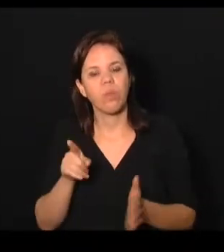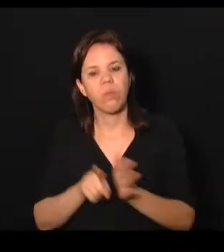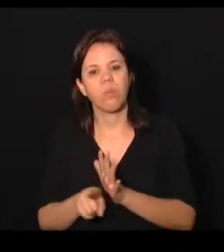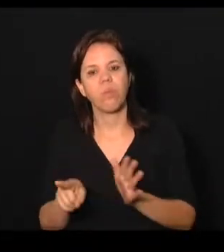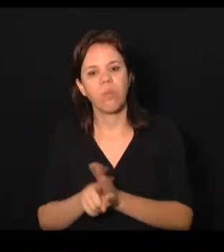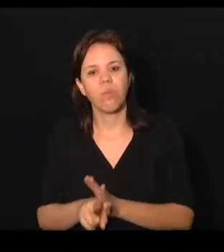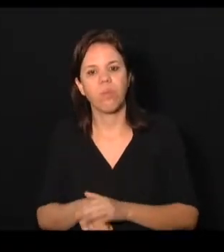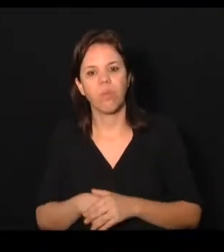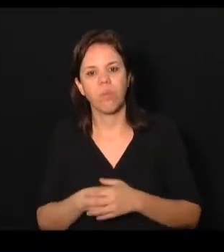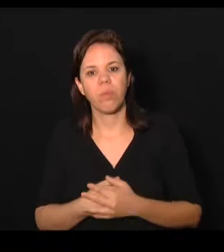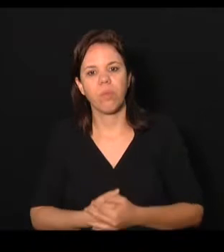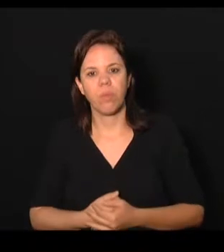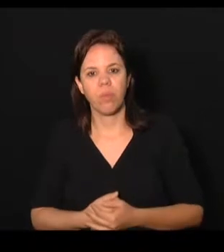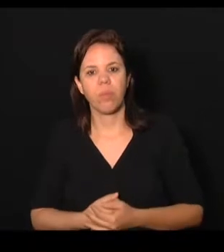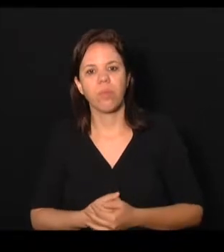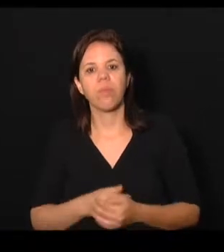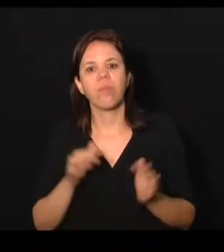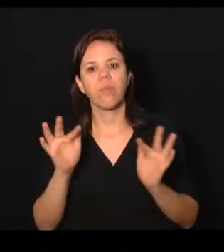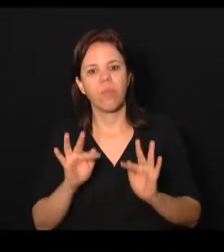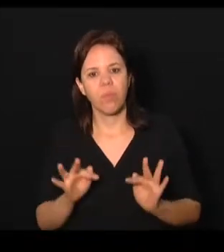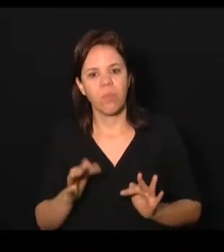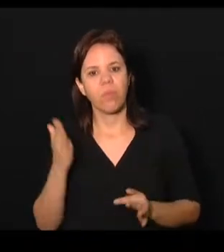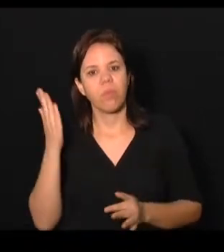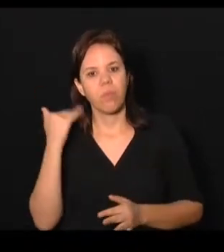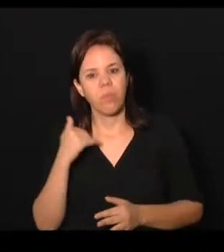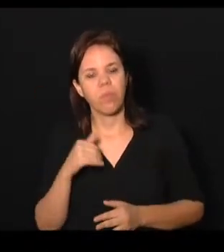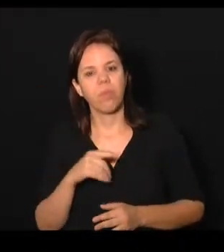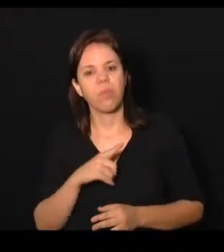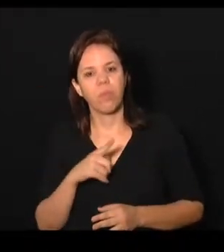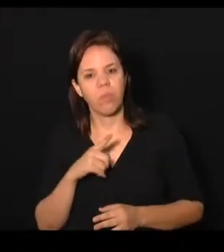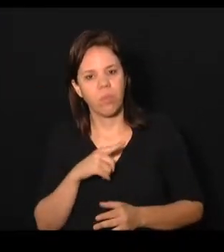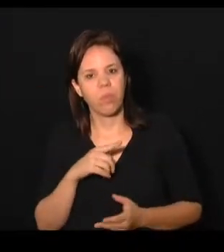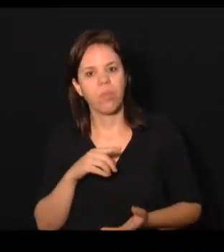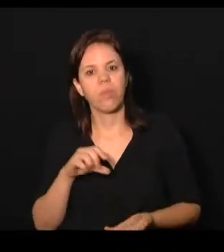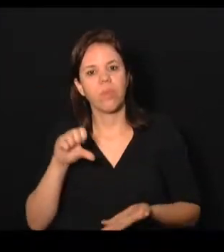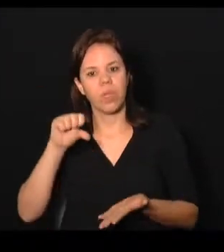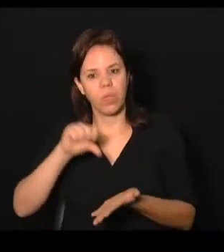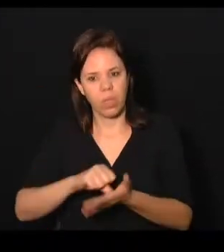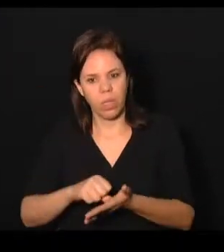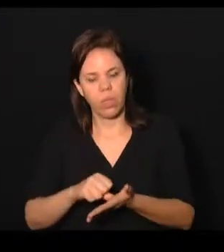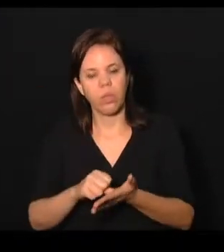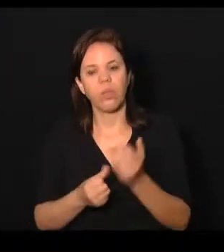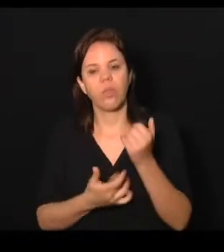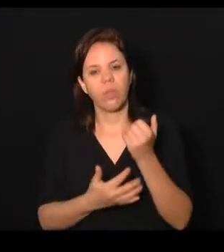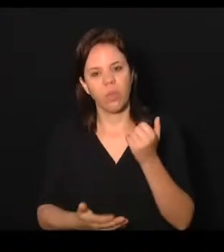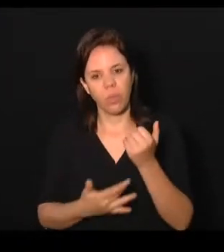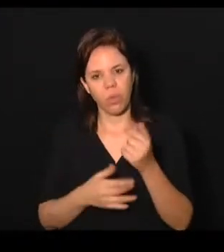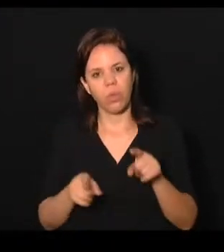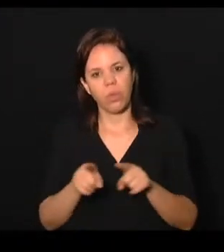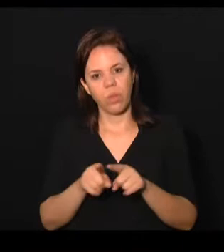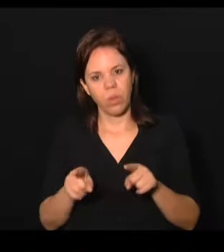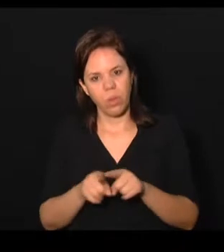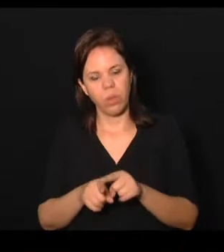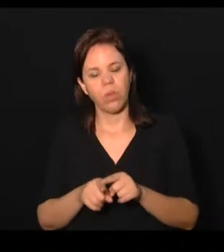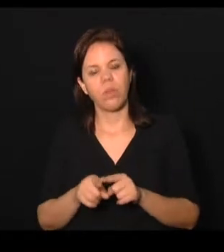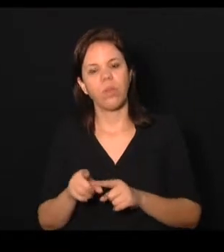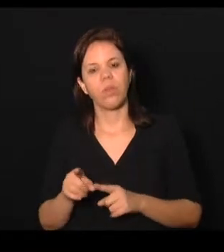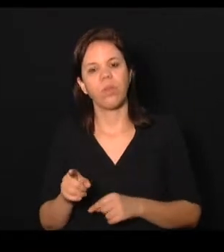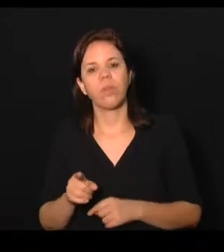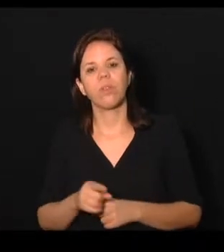perguntando, mas fico feliz em saber que tem o Centro de Hematologia e Hemoterapia em